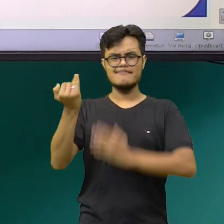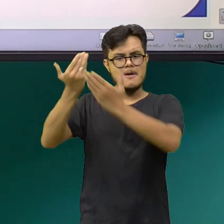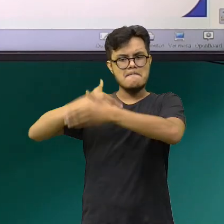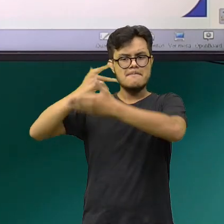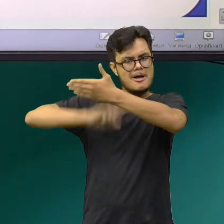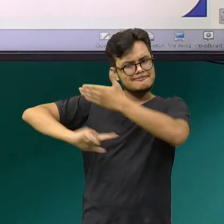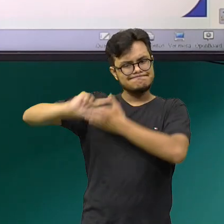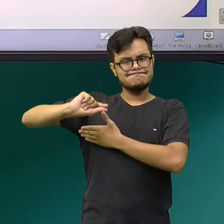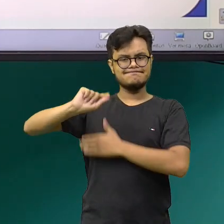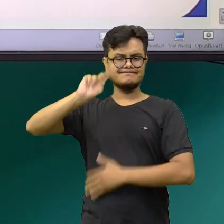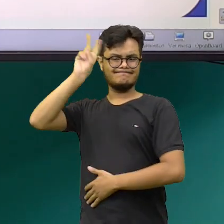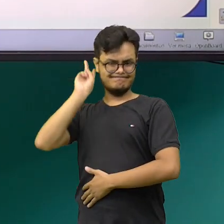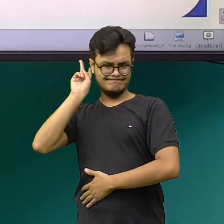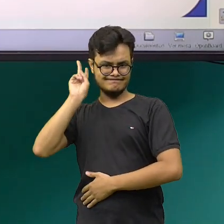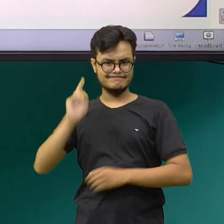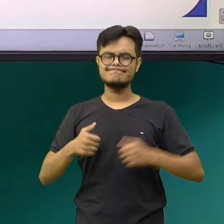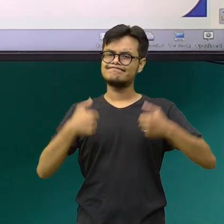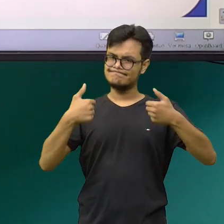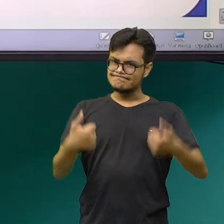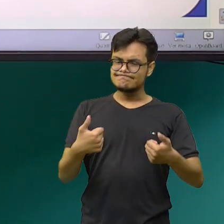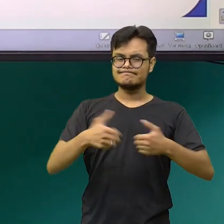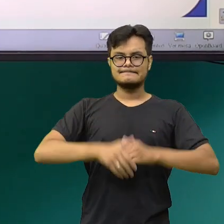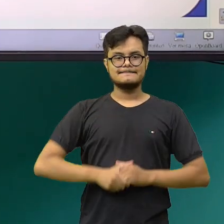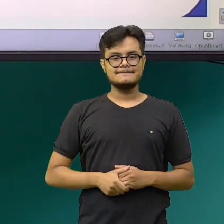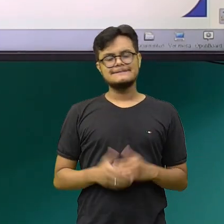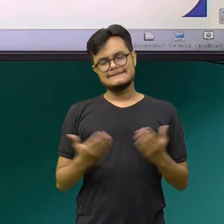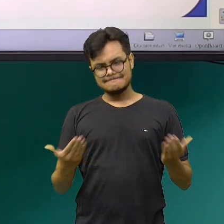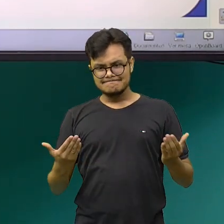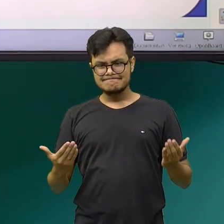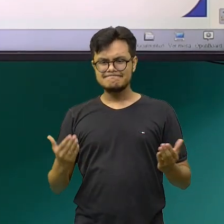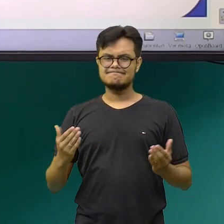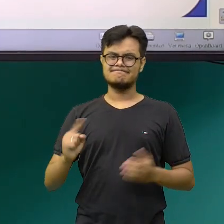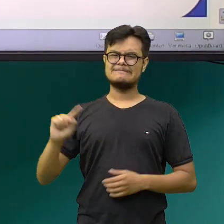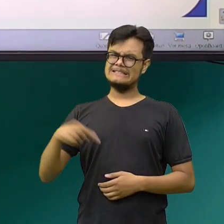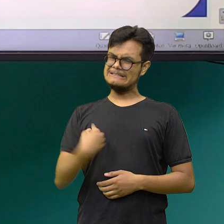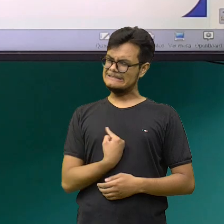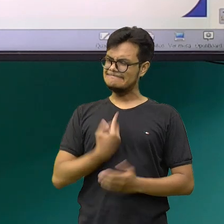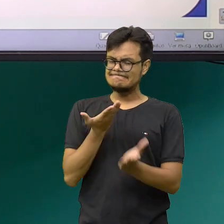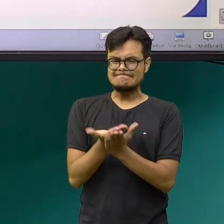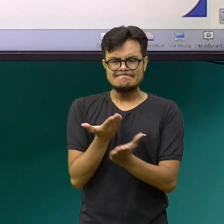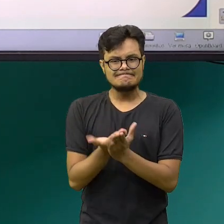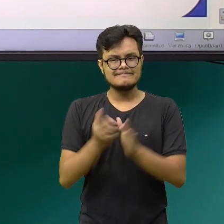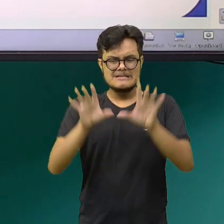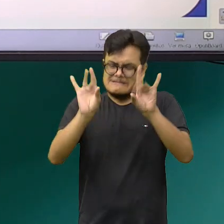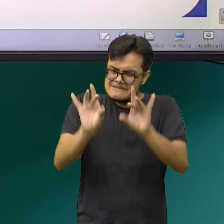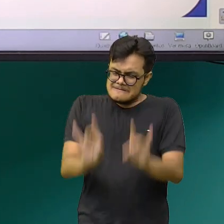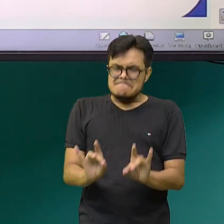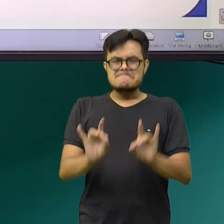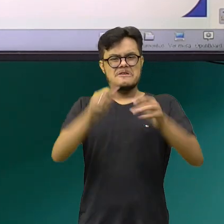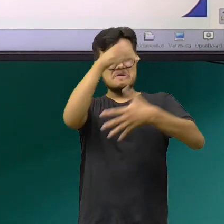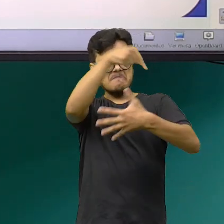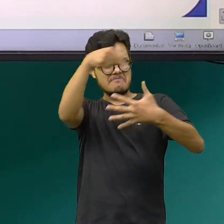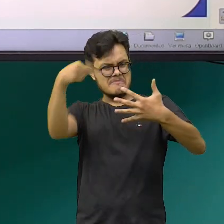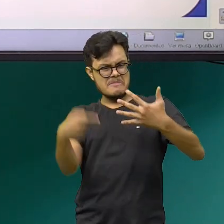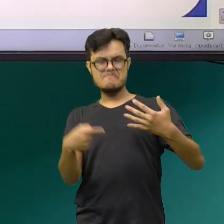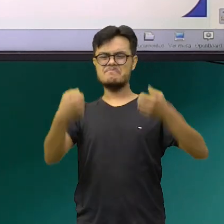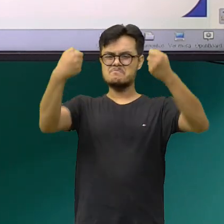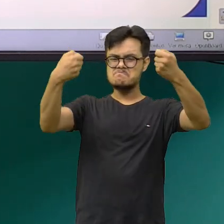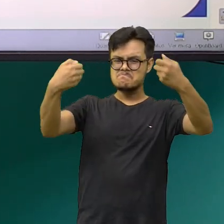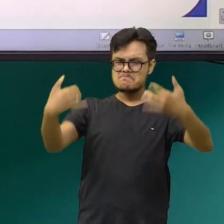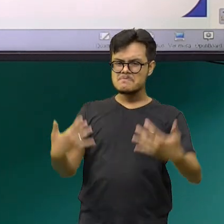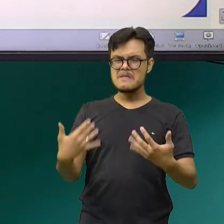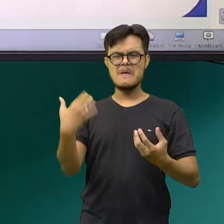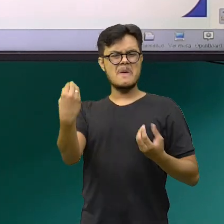absurdamente cobrados pela nossa queridíssima UEA, né? E a gente foi a fundo, falamos sobre os hormônios, falamos sobre